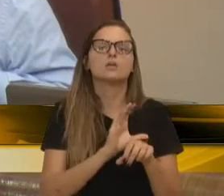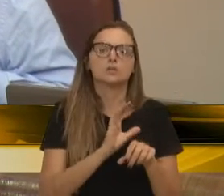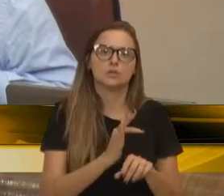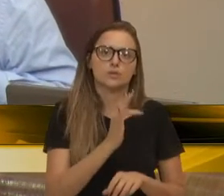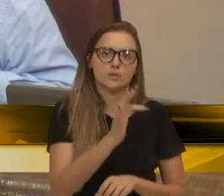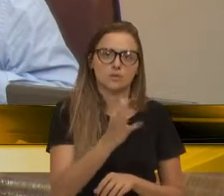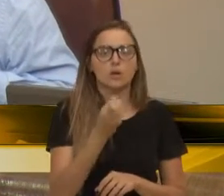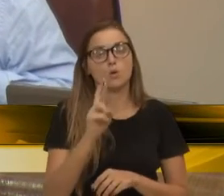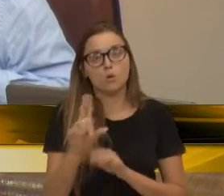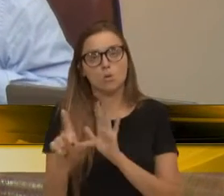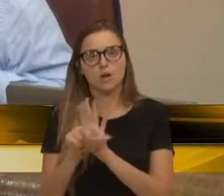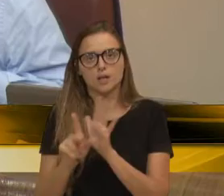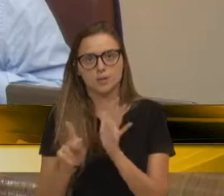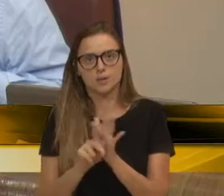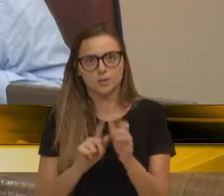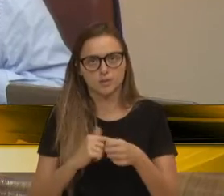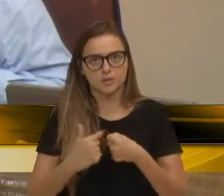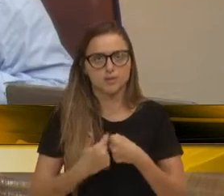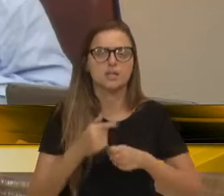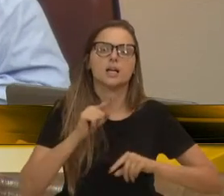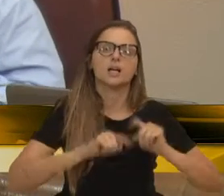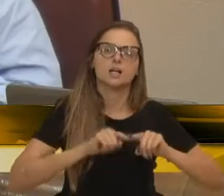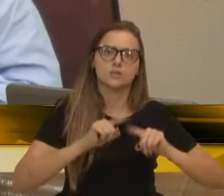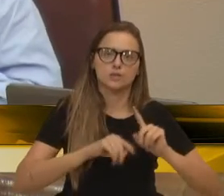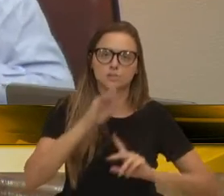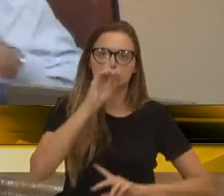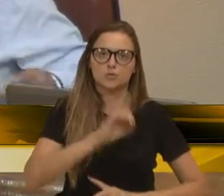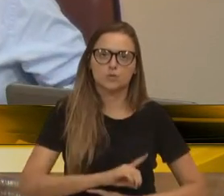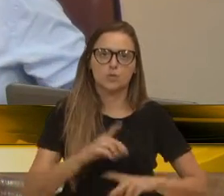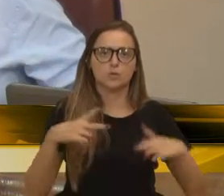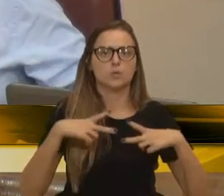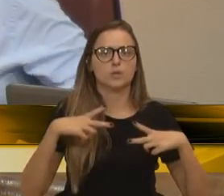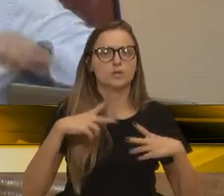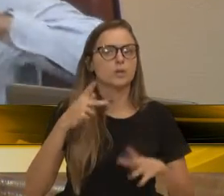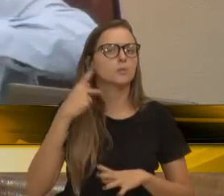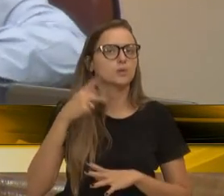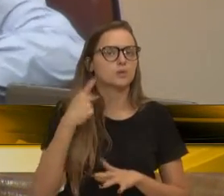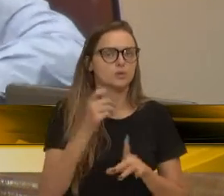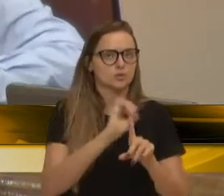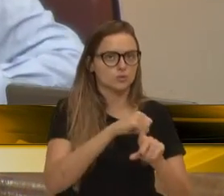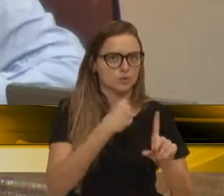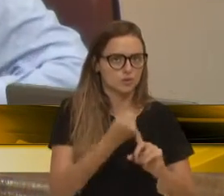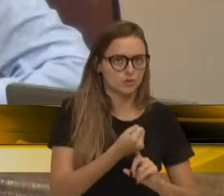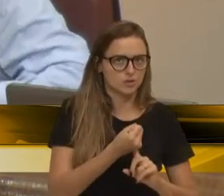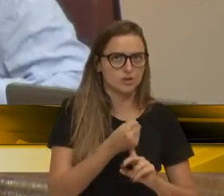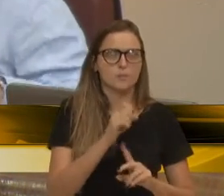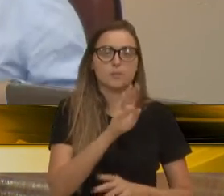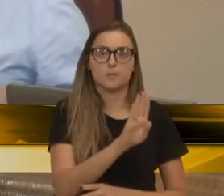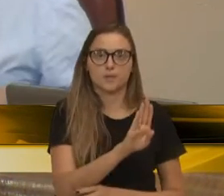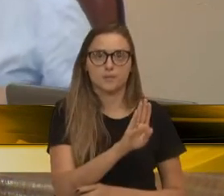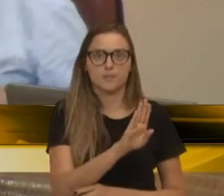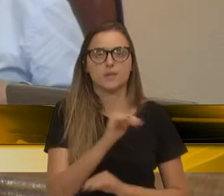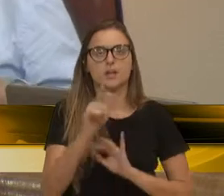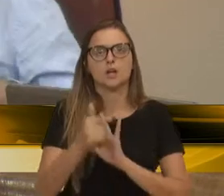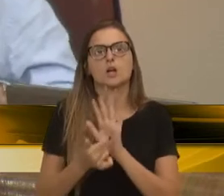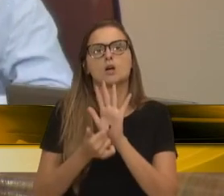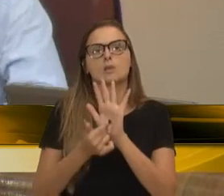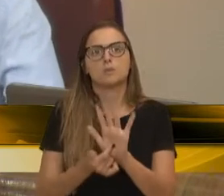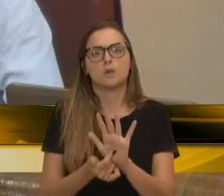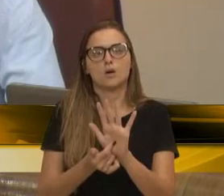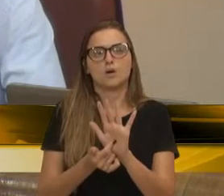ensino segundo o exercício dos direitos individuais políticos e sociais letra b a mostra